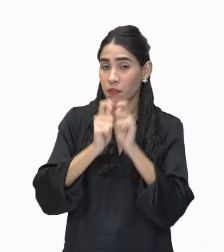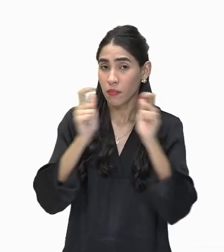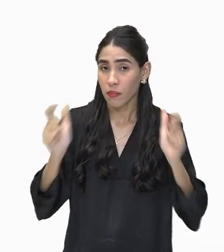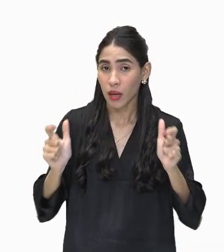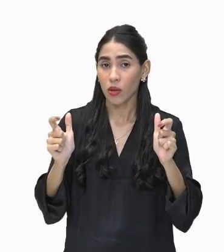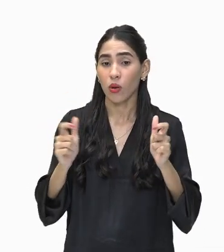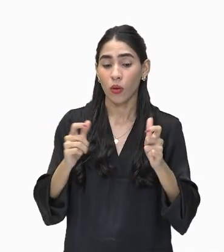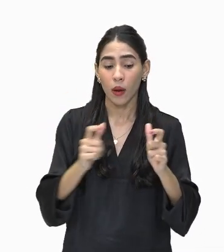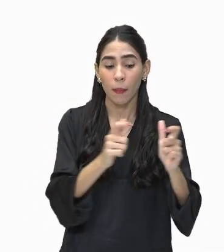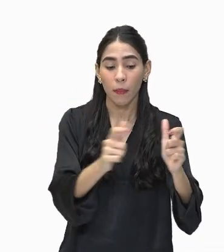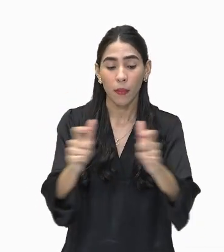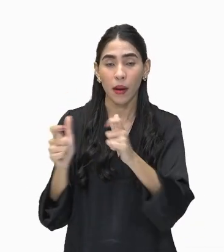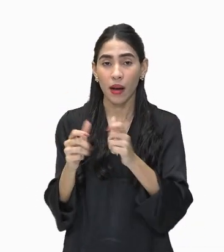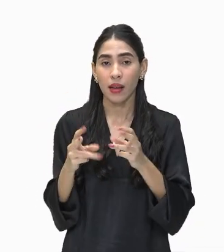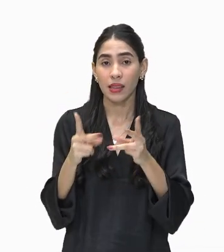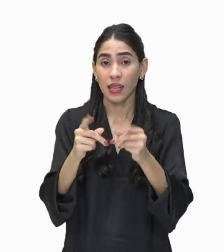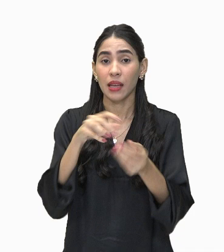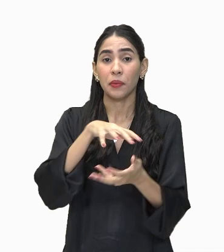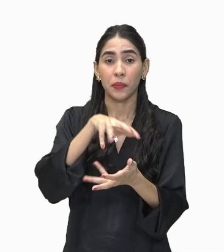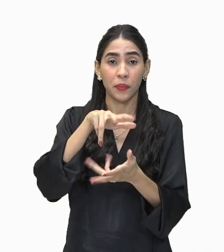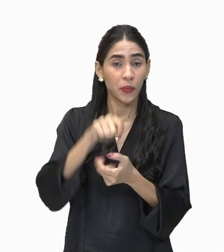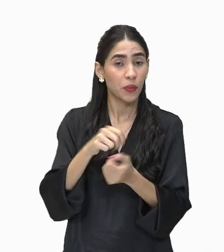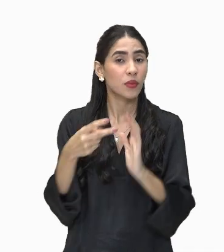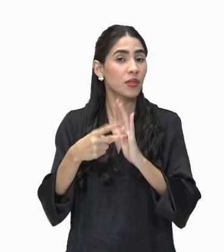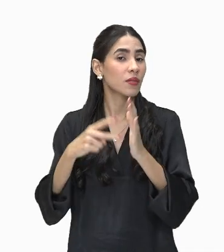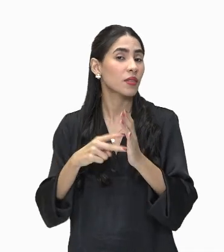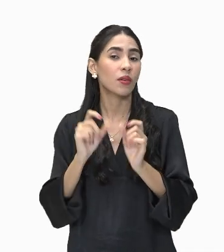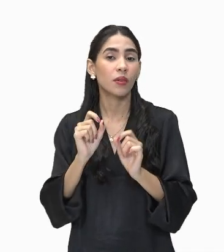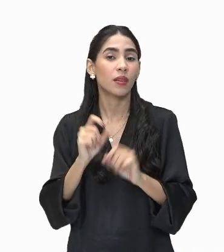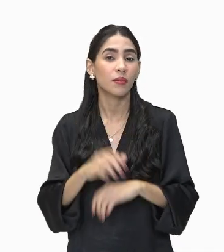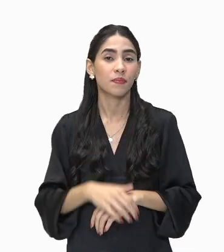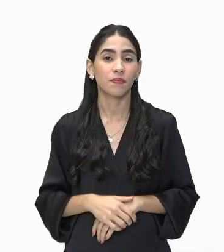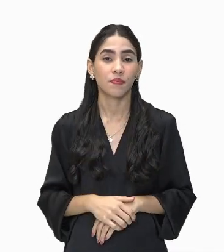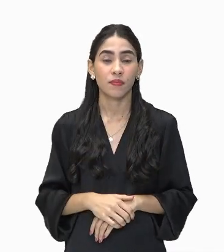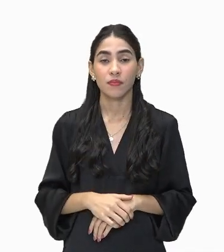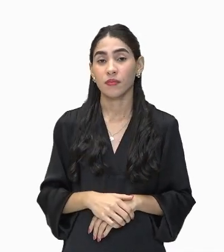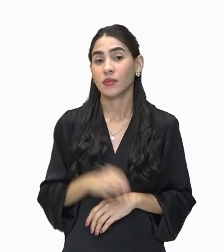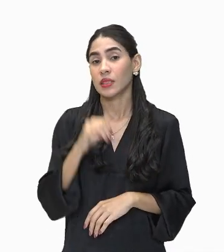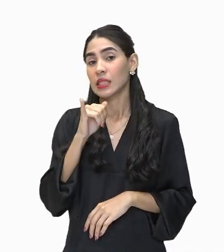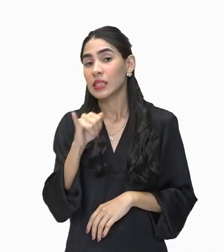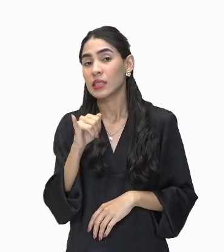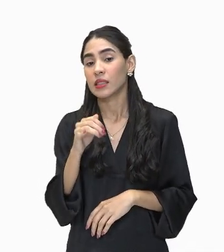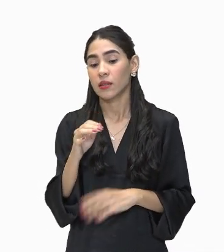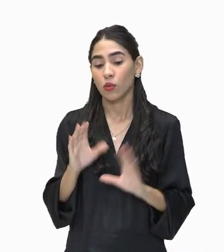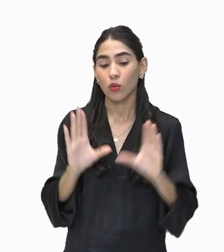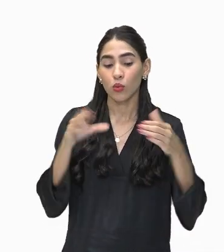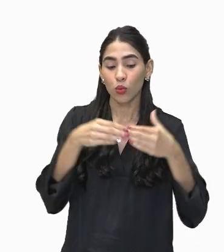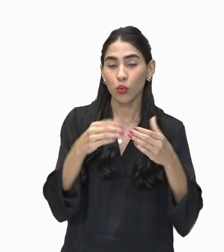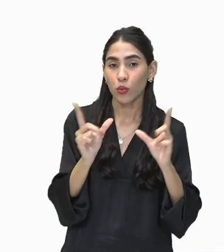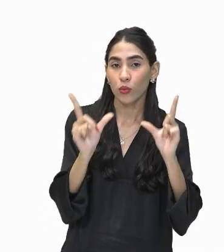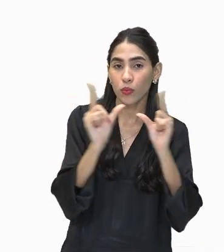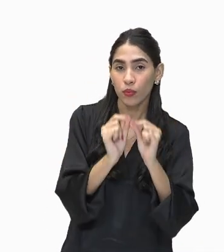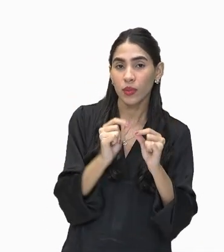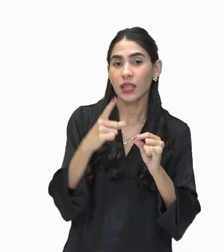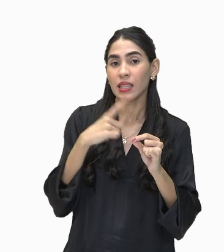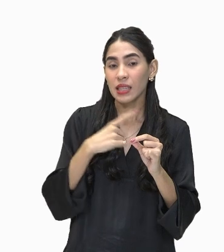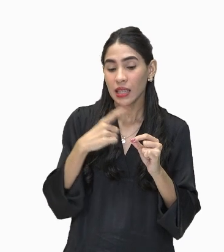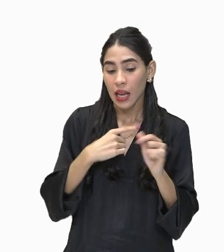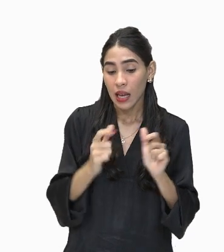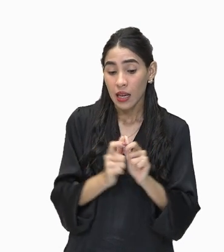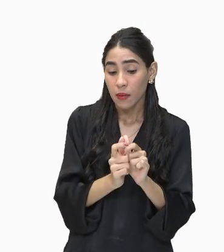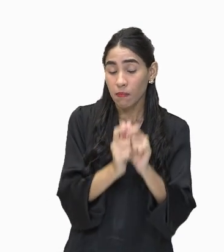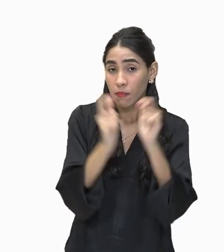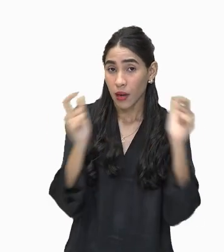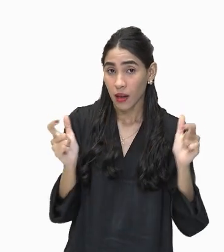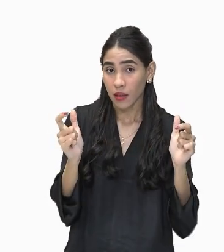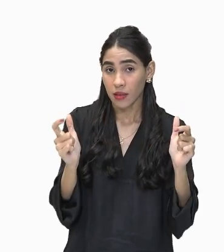de terra do mundo. Significa dizer que uma pequena minoria tem muita terra